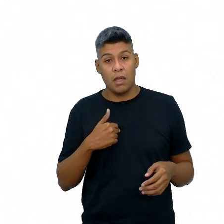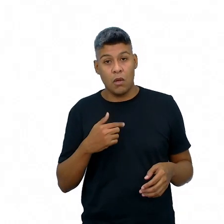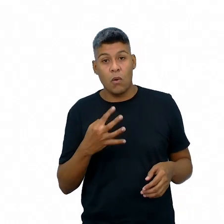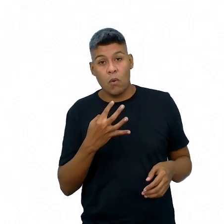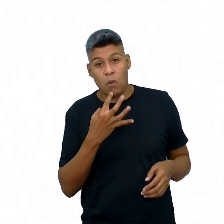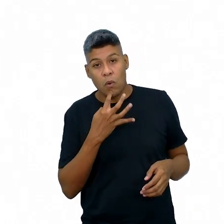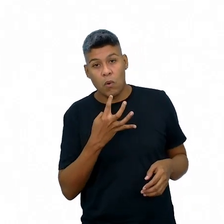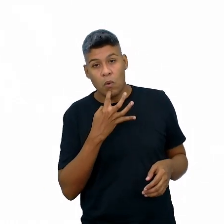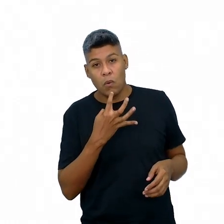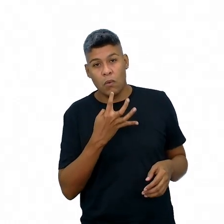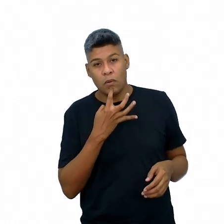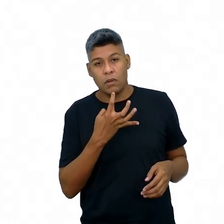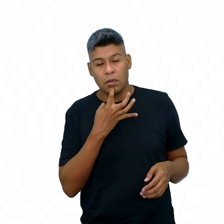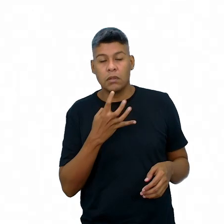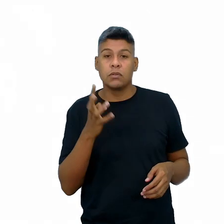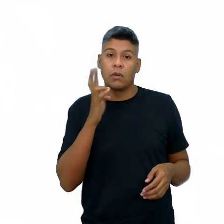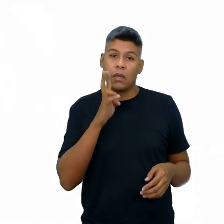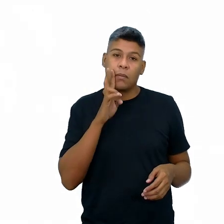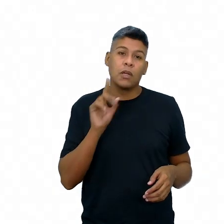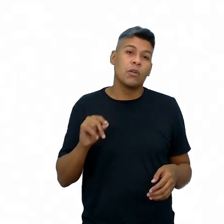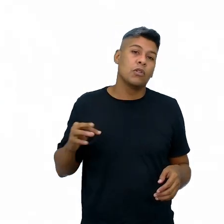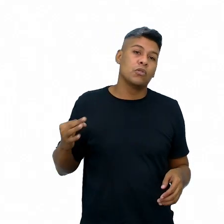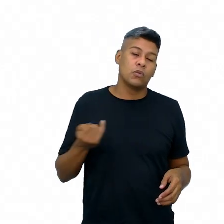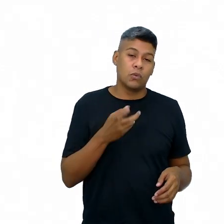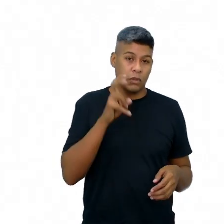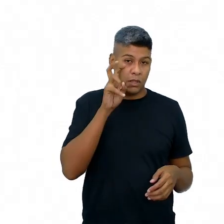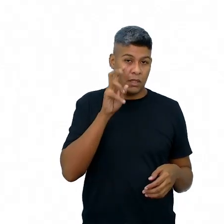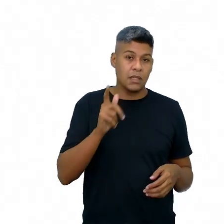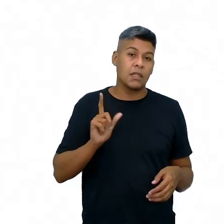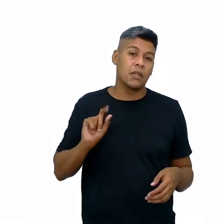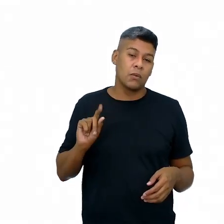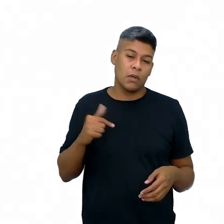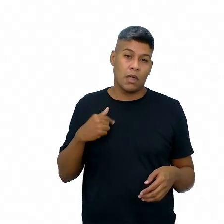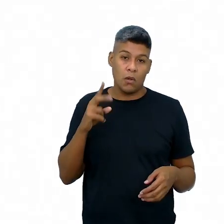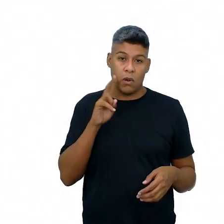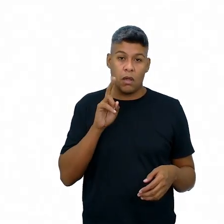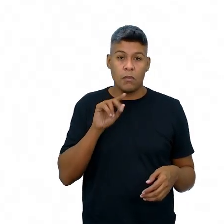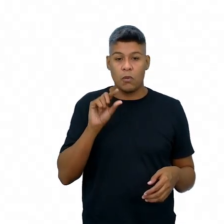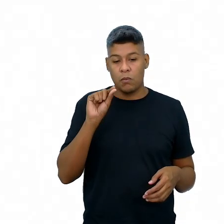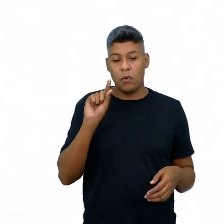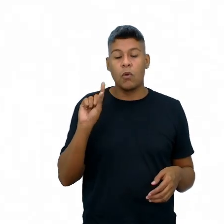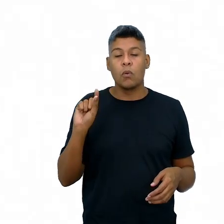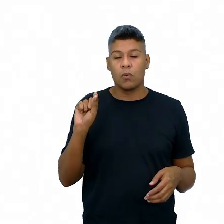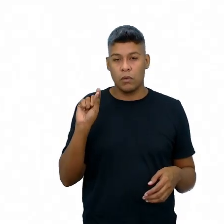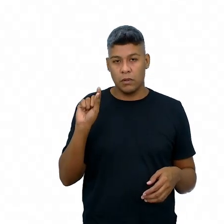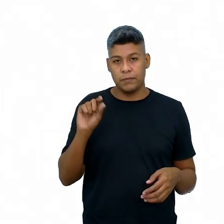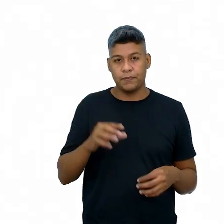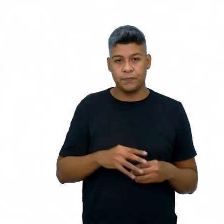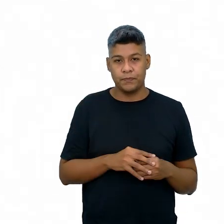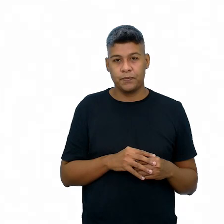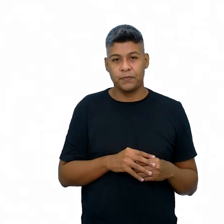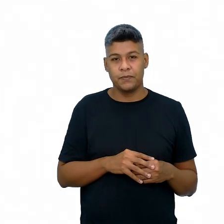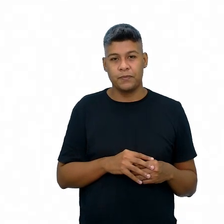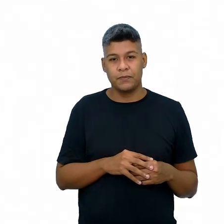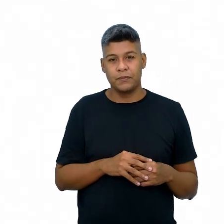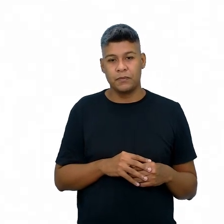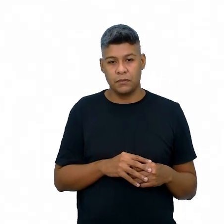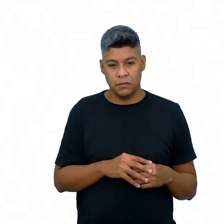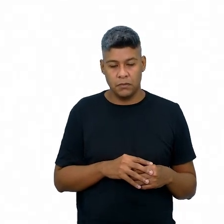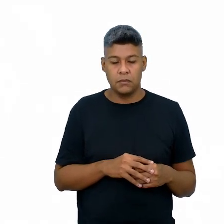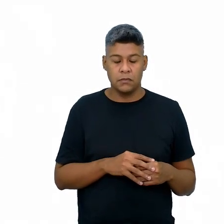reconheço, né, lembrando aqui, toda quinta-feira eu lembro um pouco, eu ressalto um pouco, né,